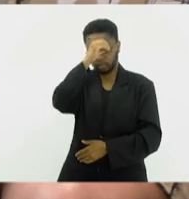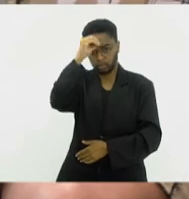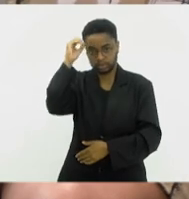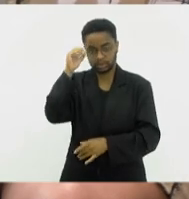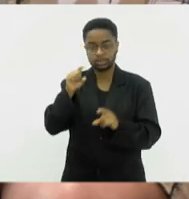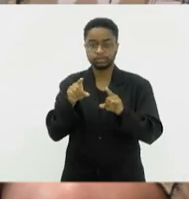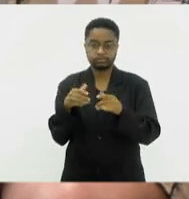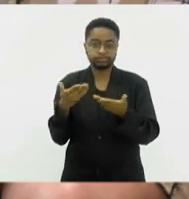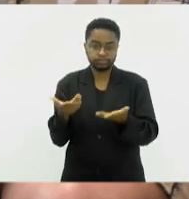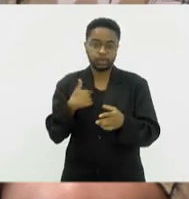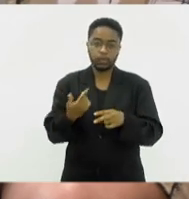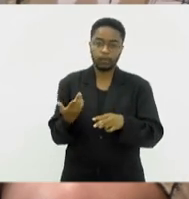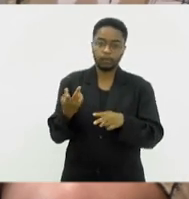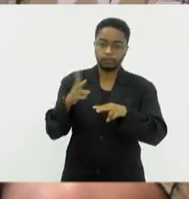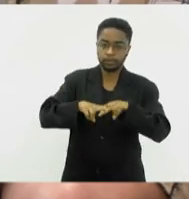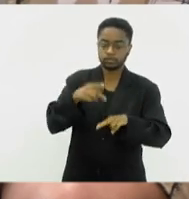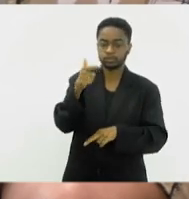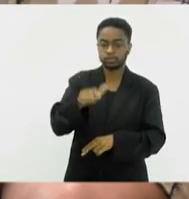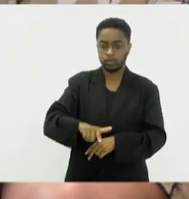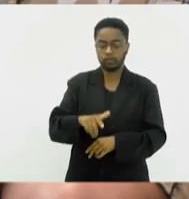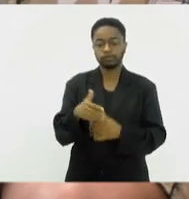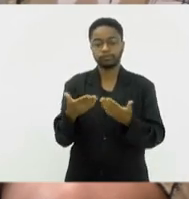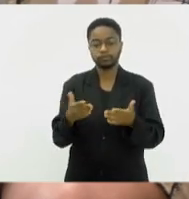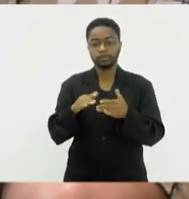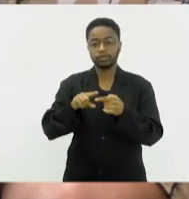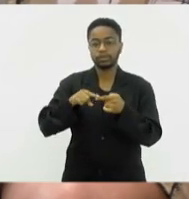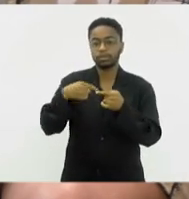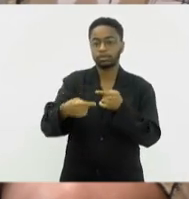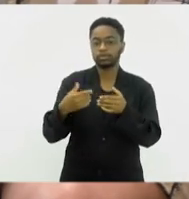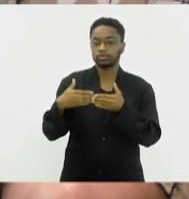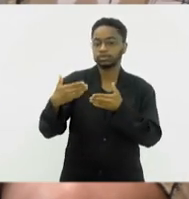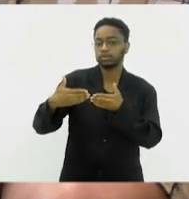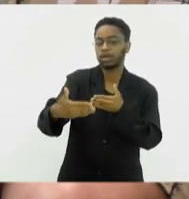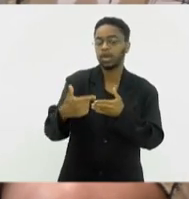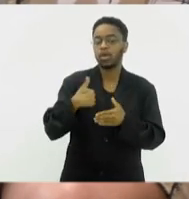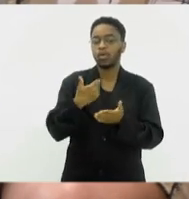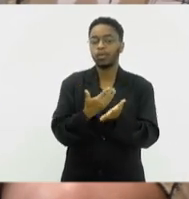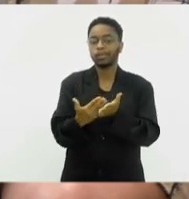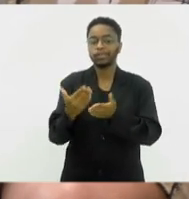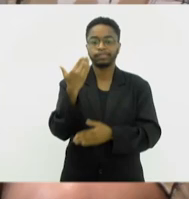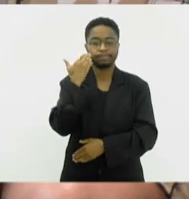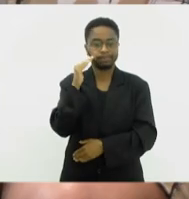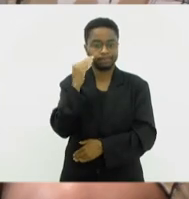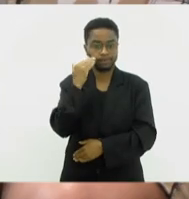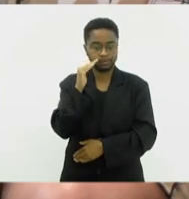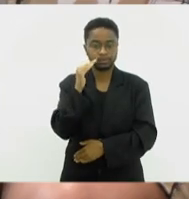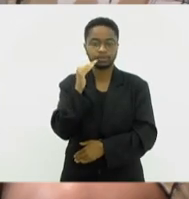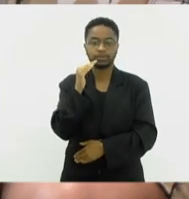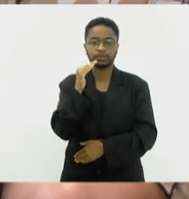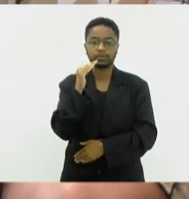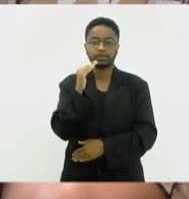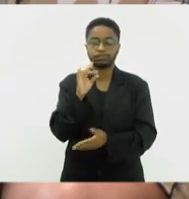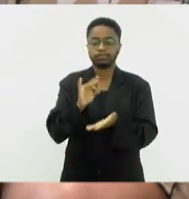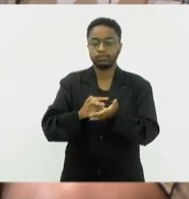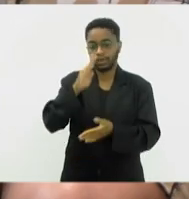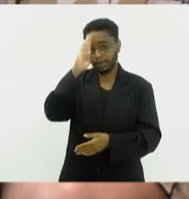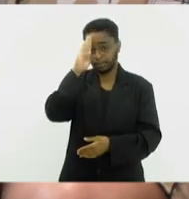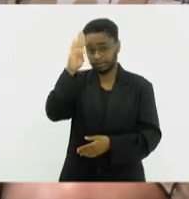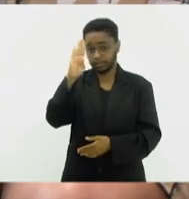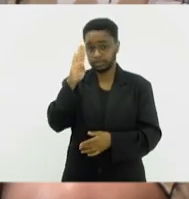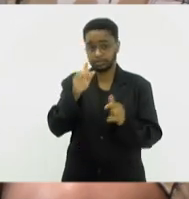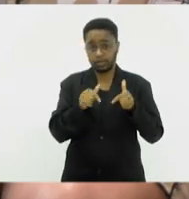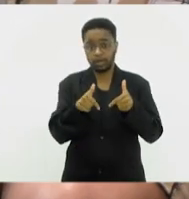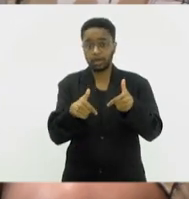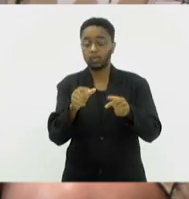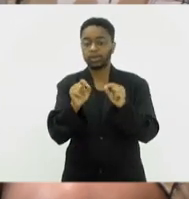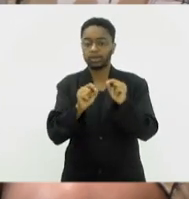no sistema, e a partir dali eu comecei a ingressar e entender que a principal coisa que eu deveria fazer